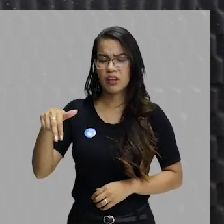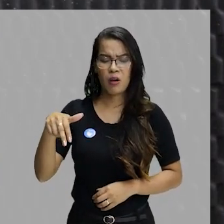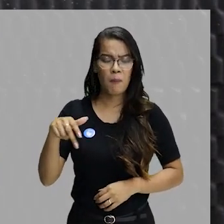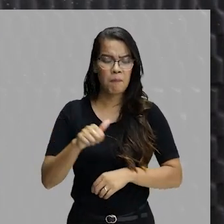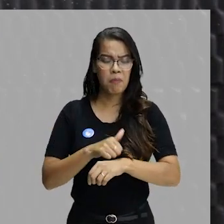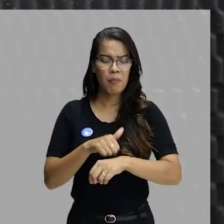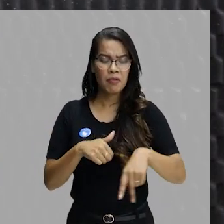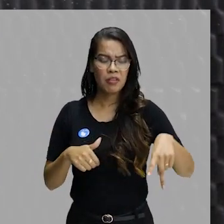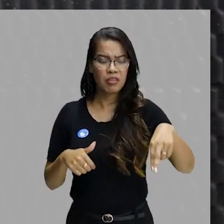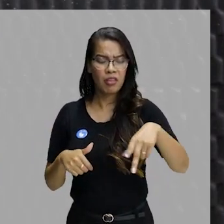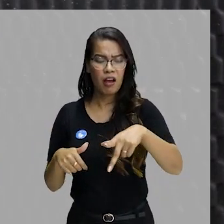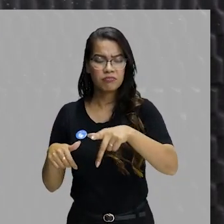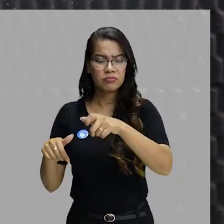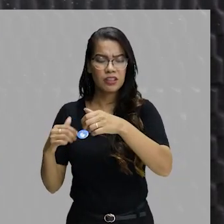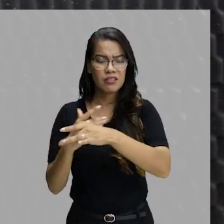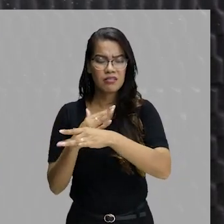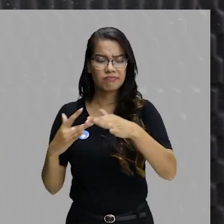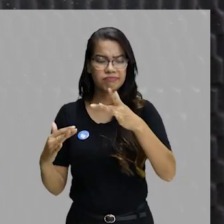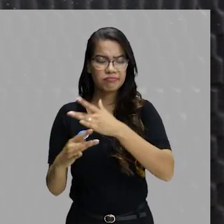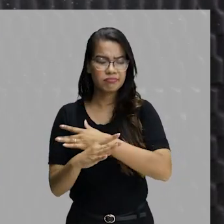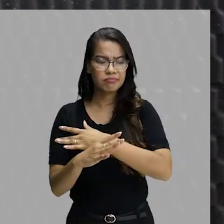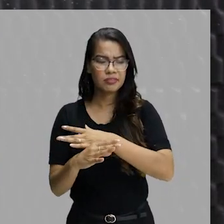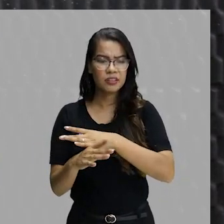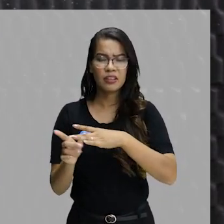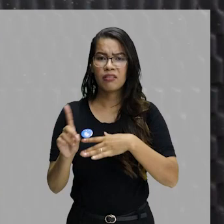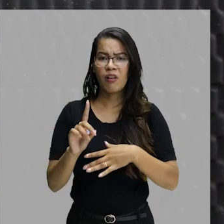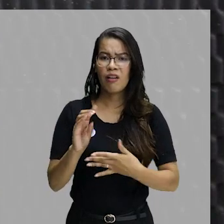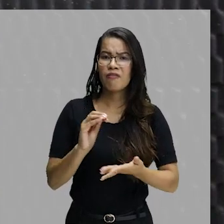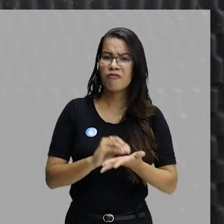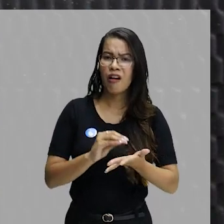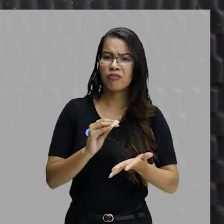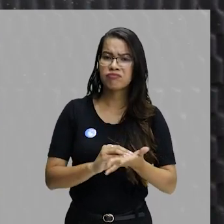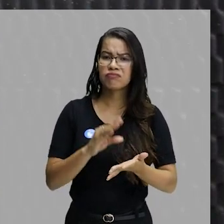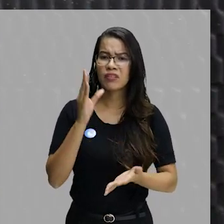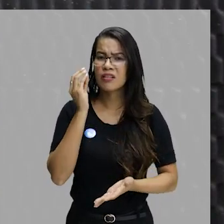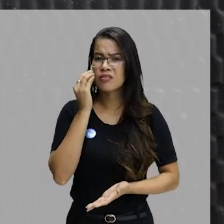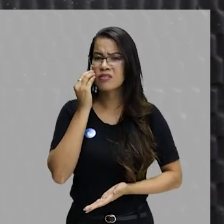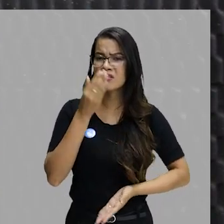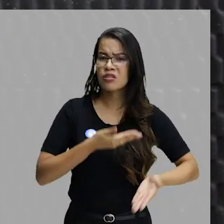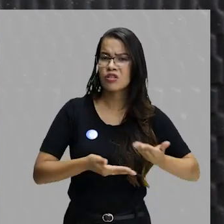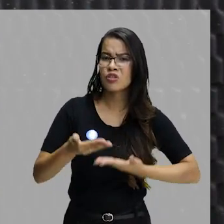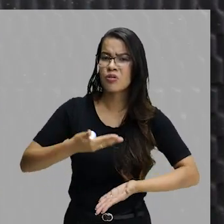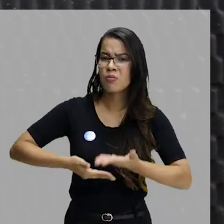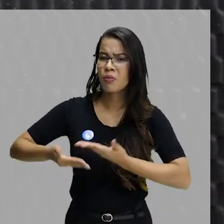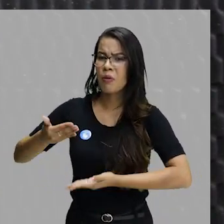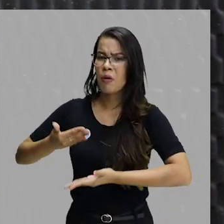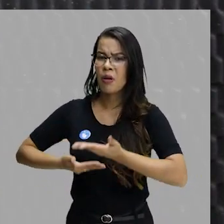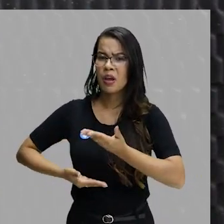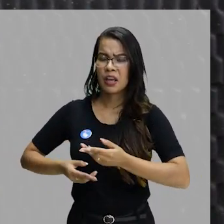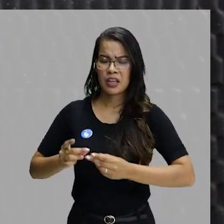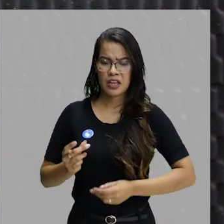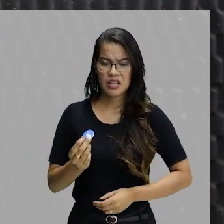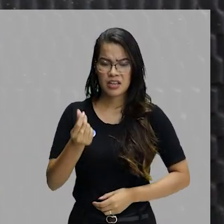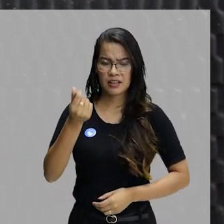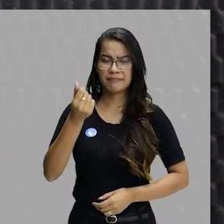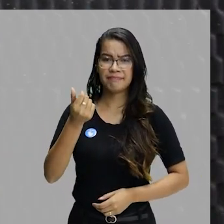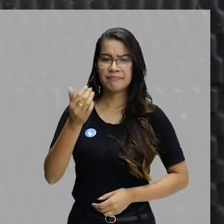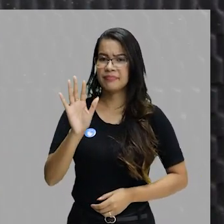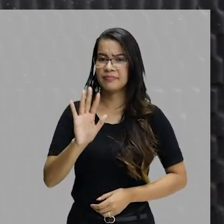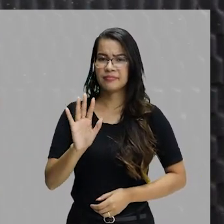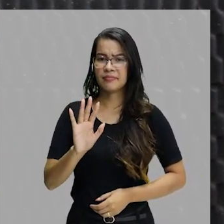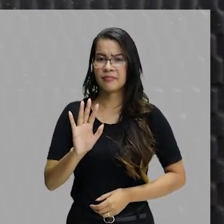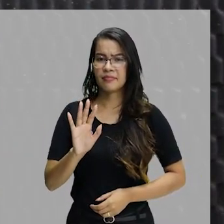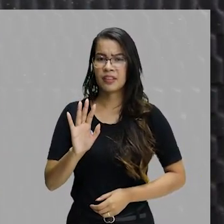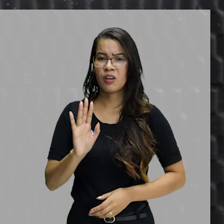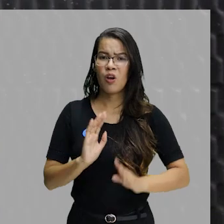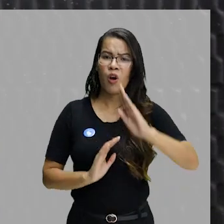principalmente por Roma, não foi por falta de tentativas de distribuição de riqueza ou de reformas democráticas